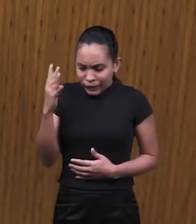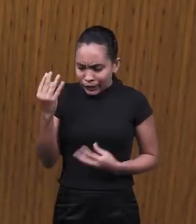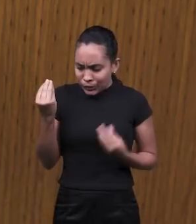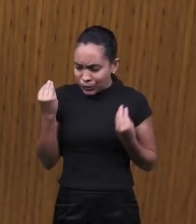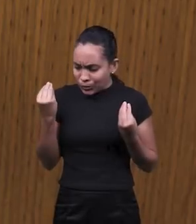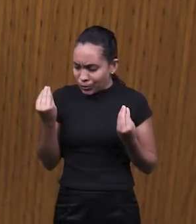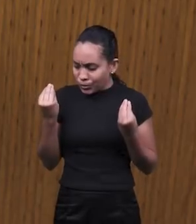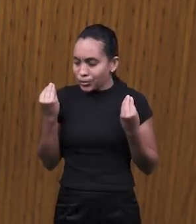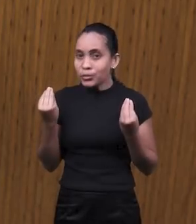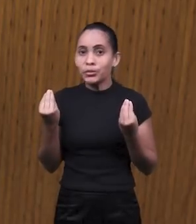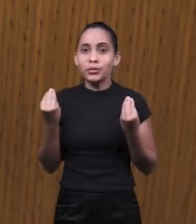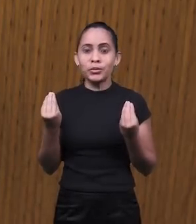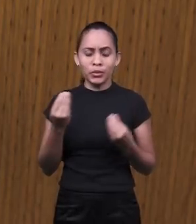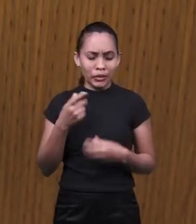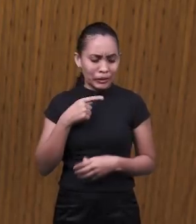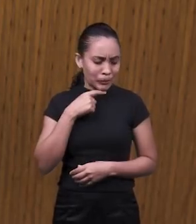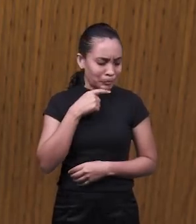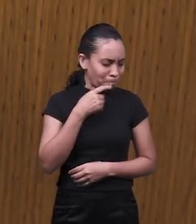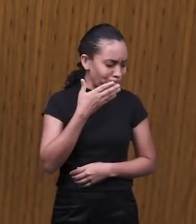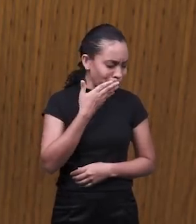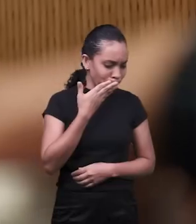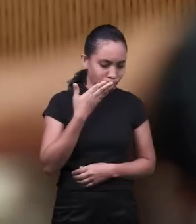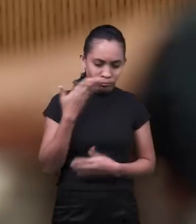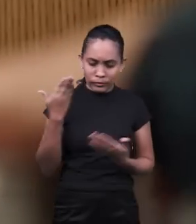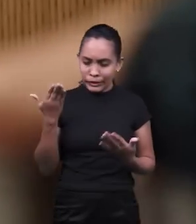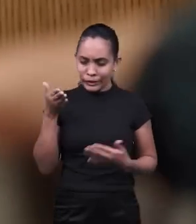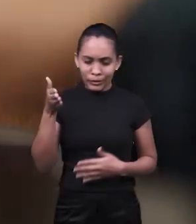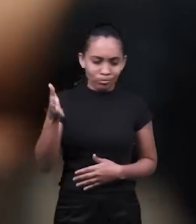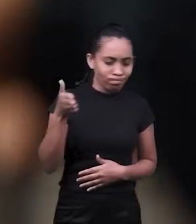pra onde